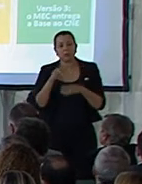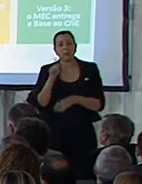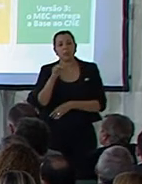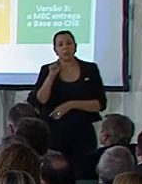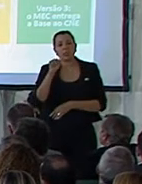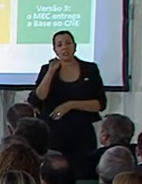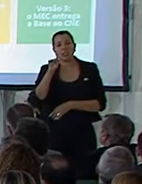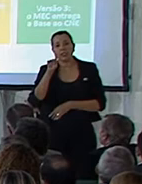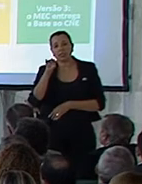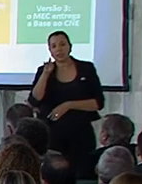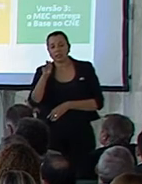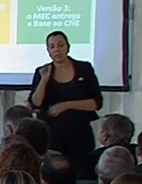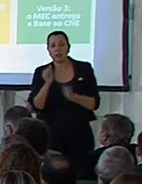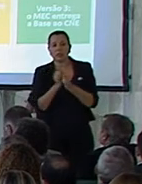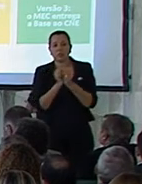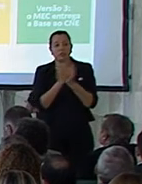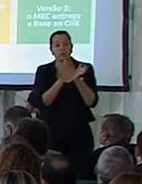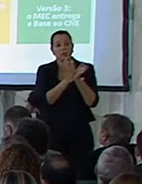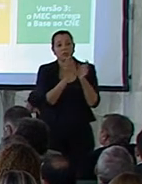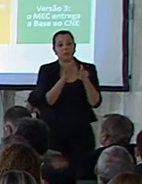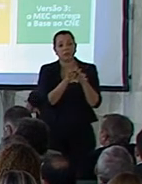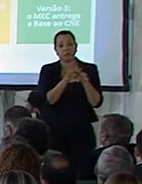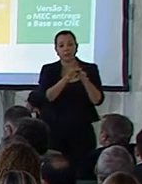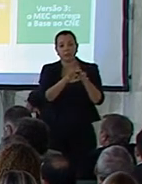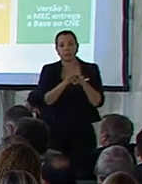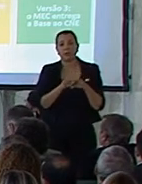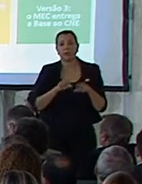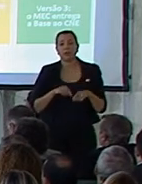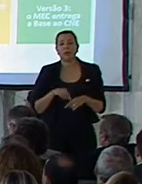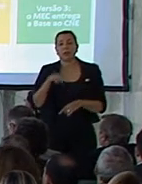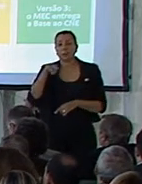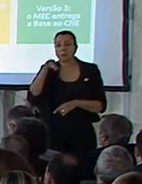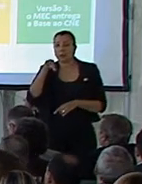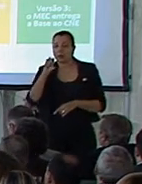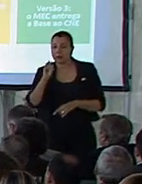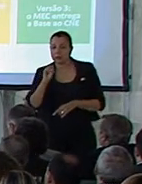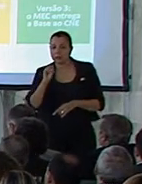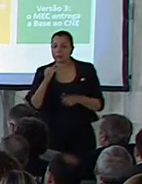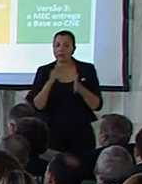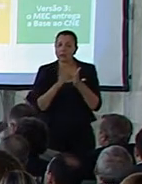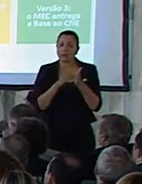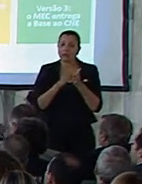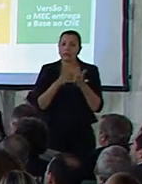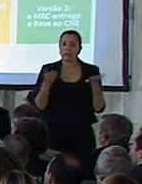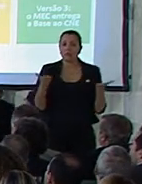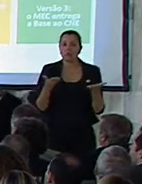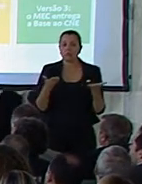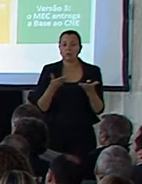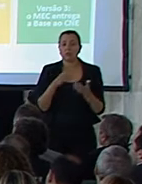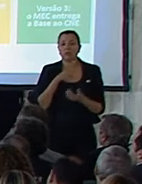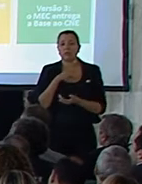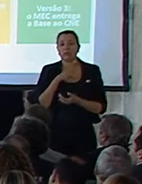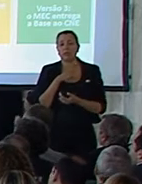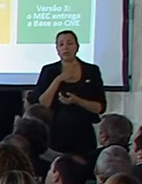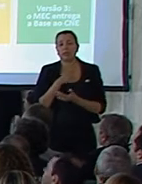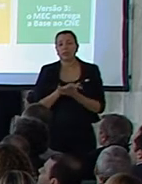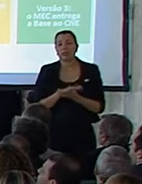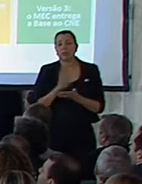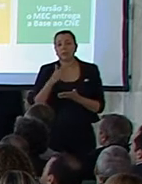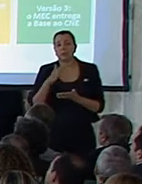Gislene e sua equipe. De maio de 2017 para cá, nós tivemos um conjunto de